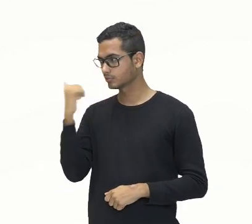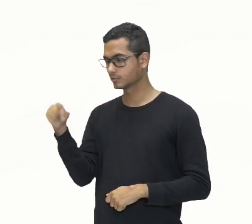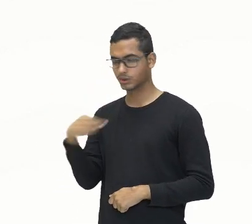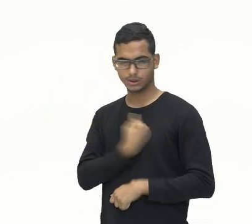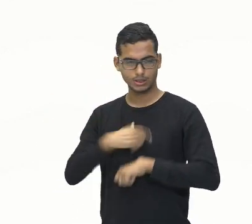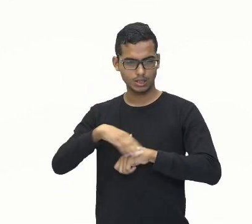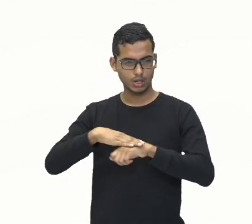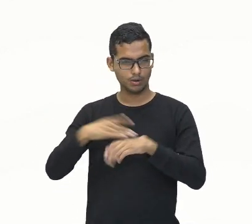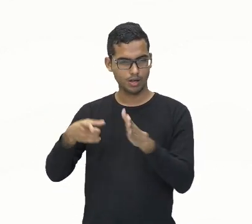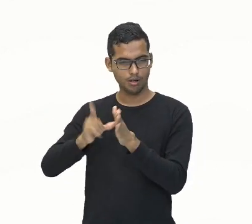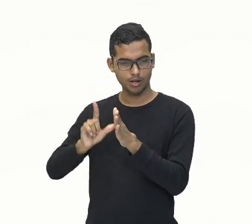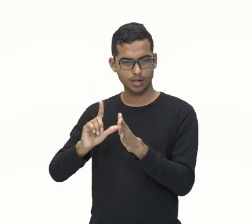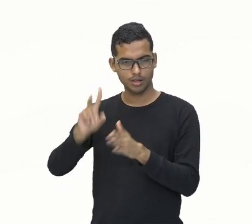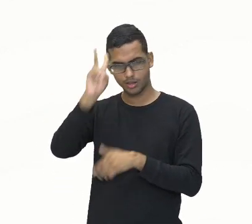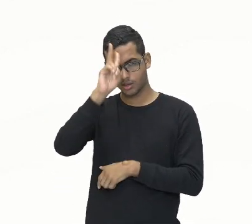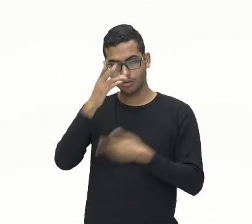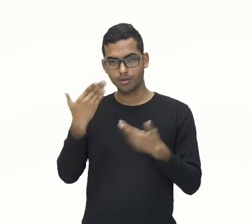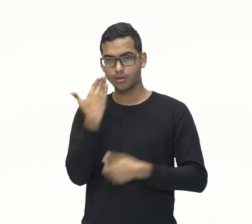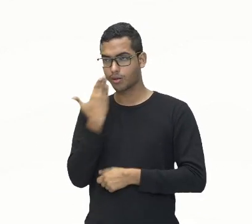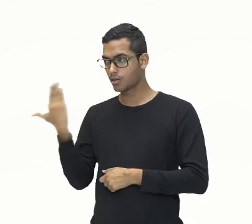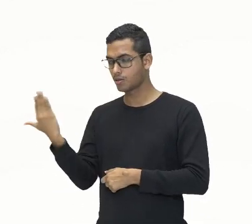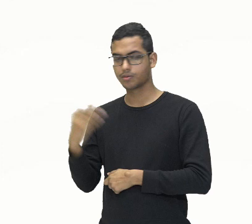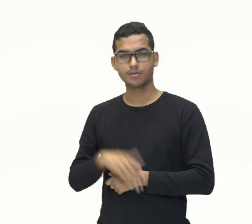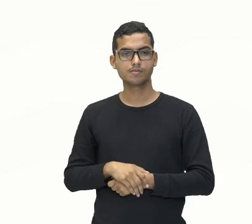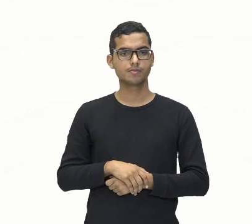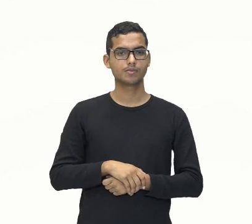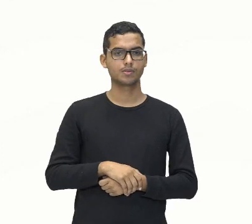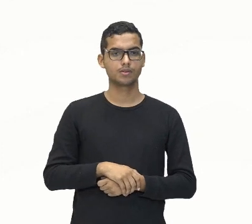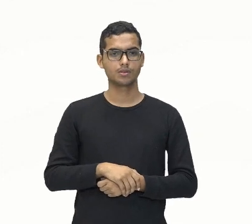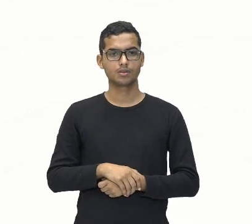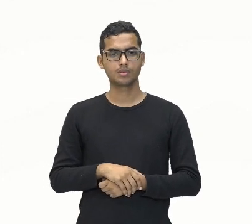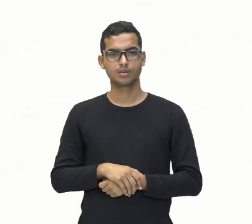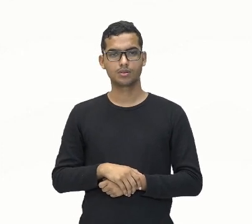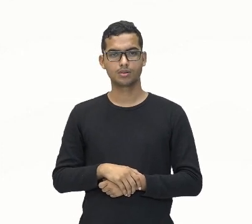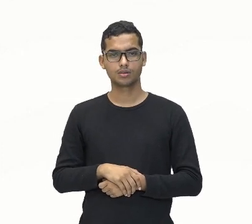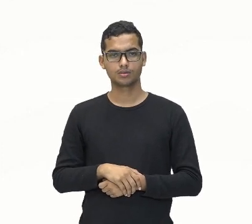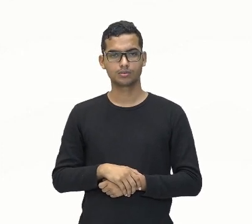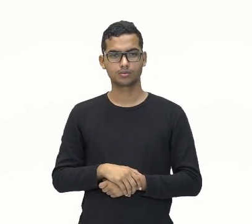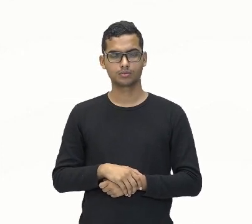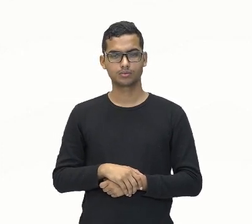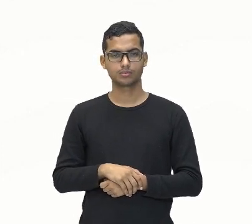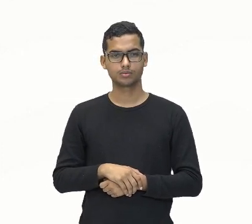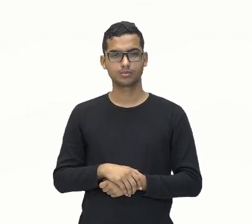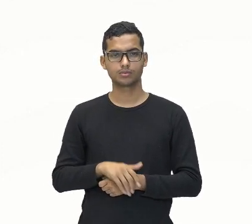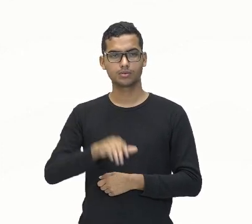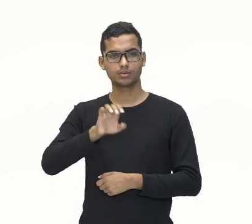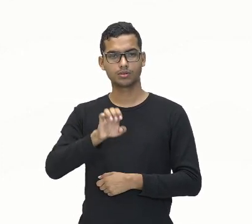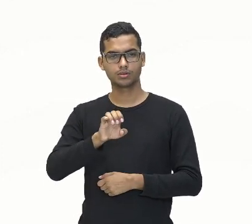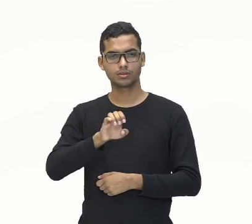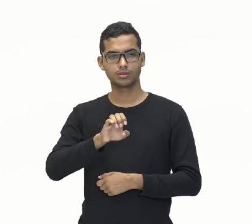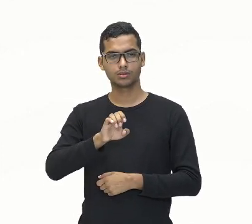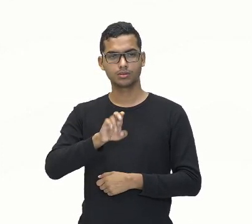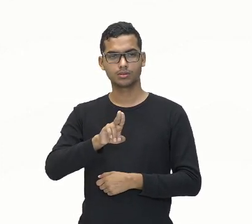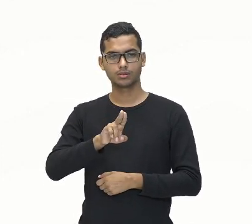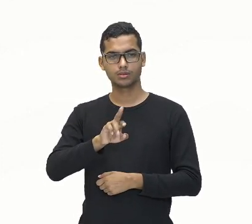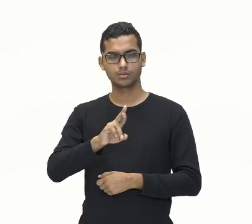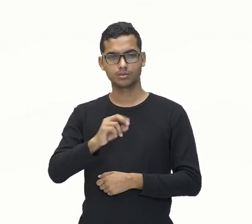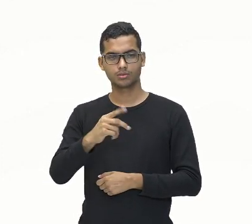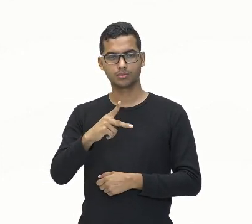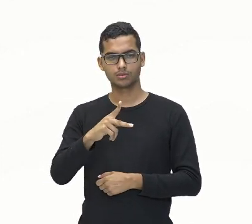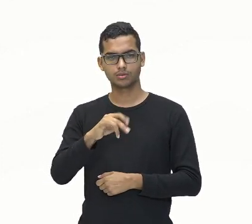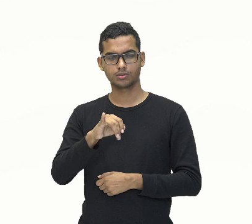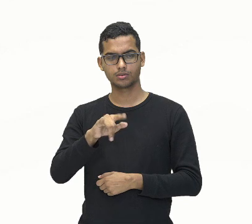pouco. Essa é a famosa European Union, tá? Que é a União